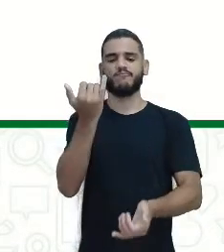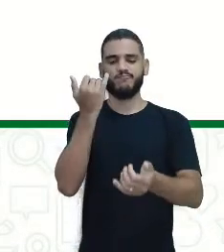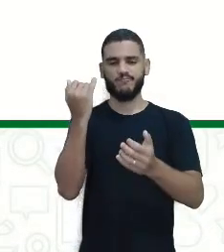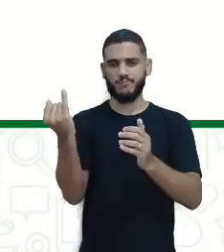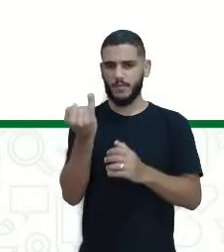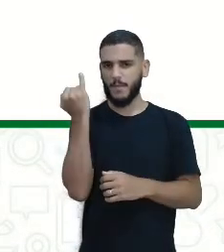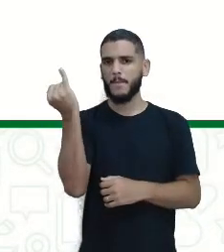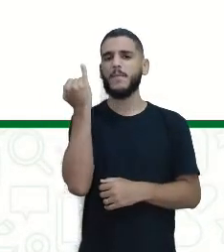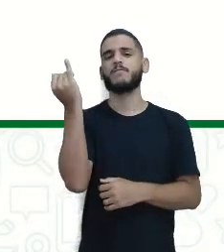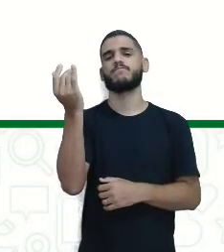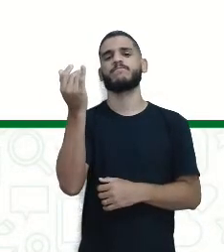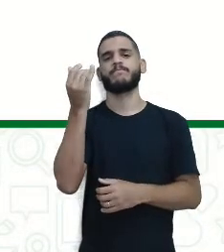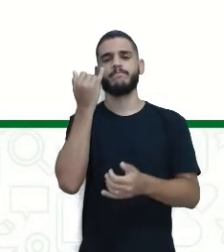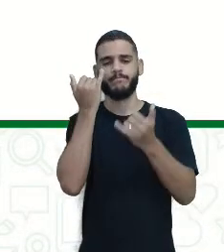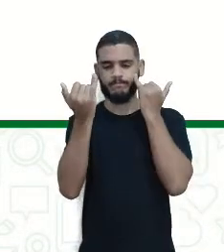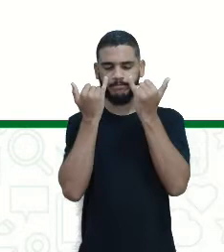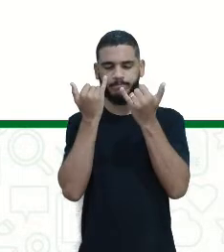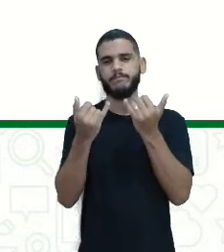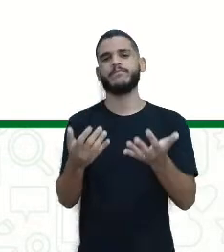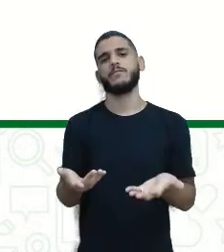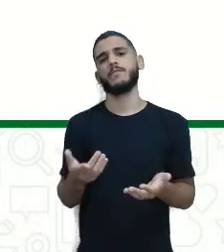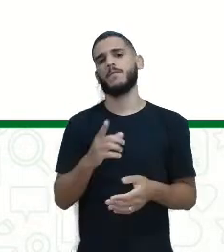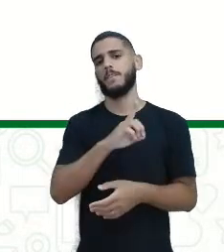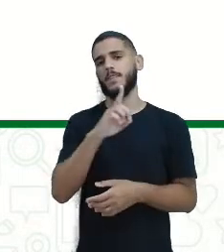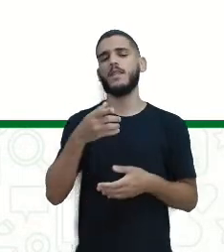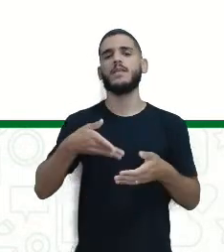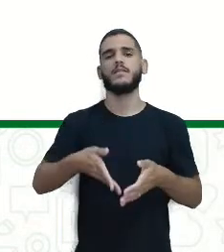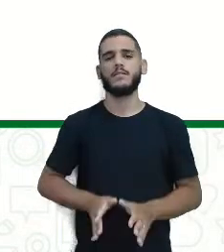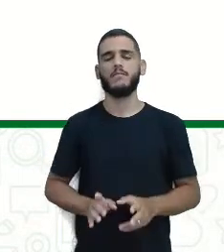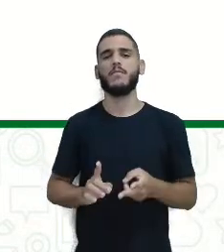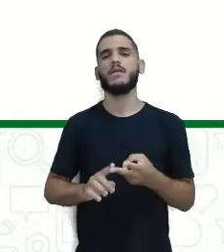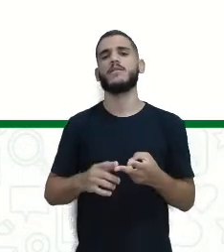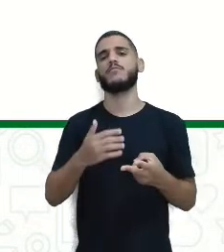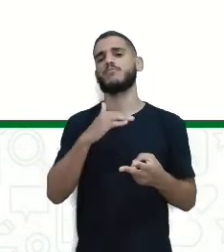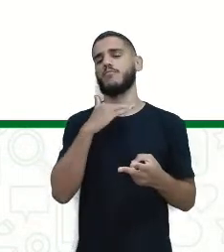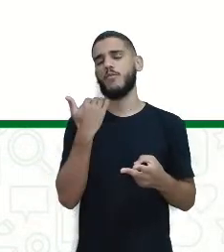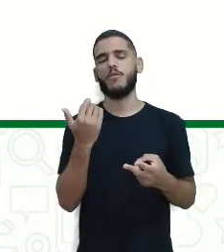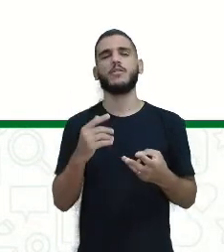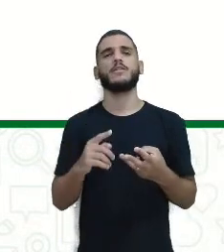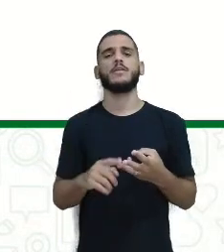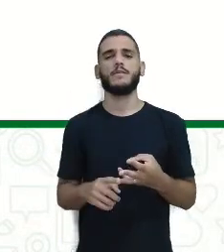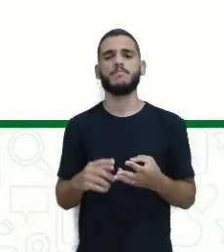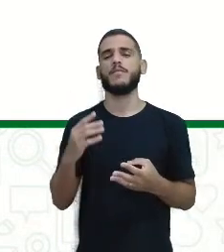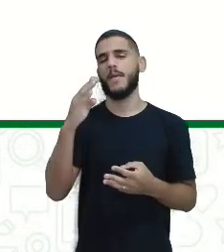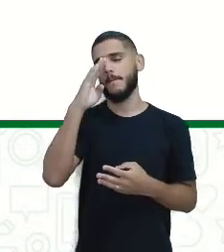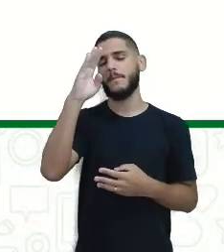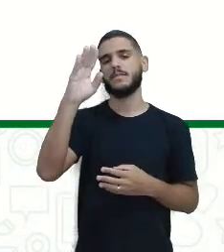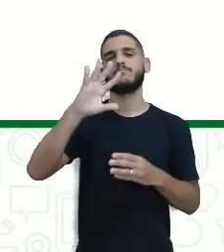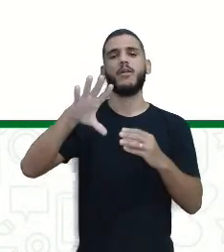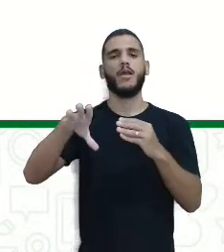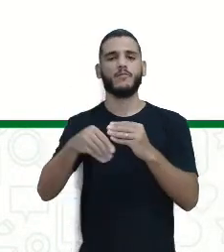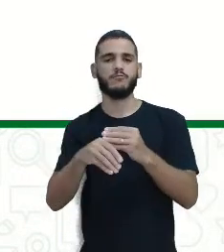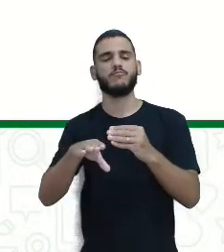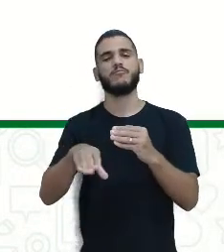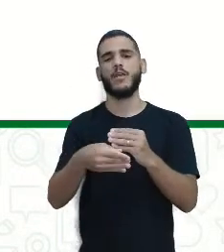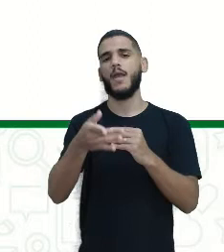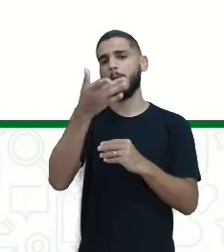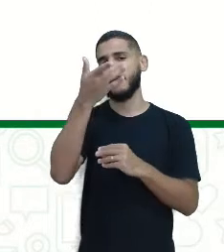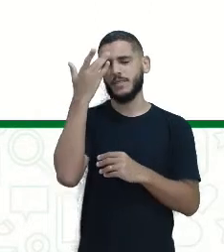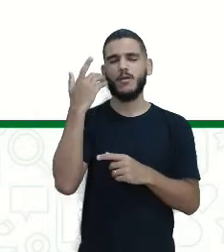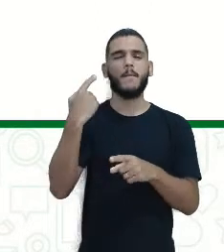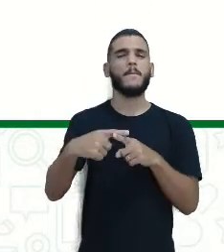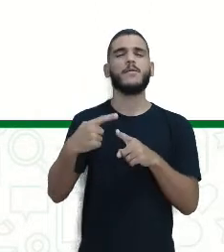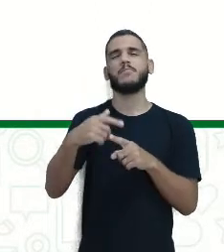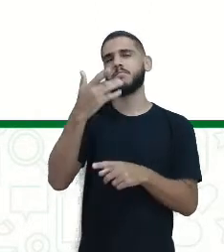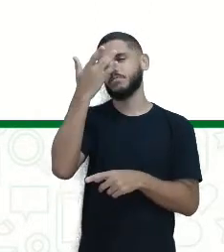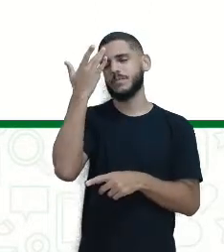numa biografia. Dados como a data de nascimento e morte, principais contribuições dessa pessoa, por que essa